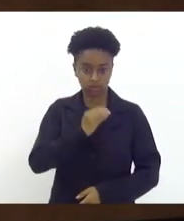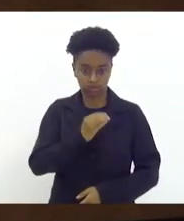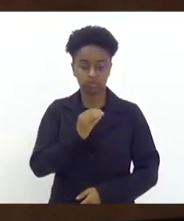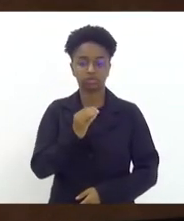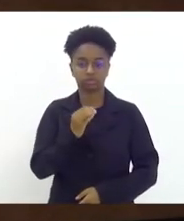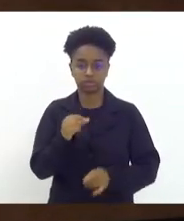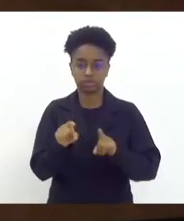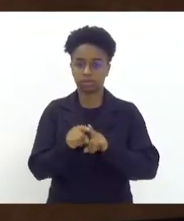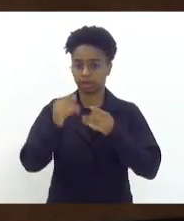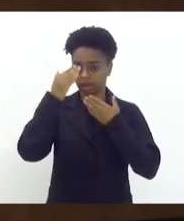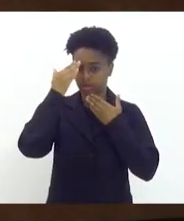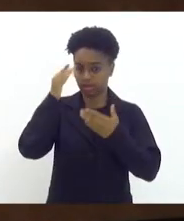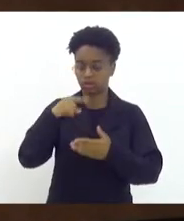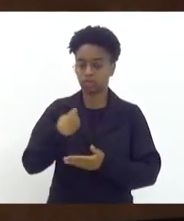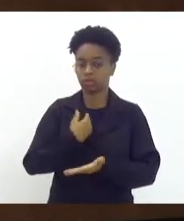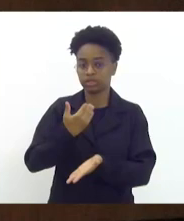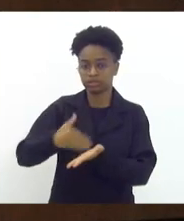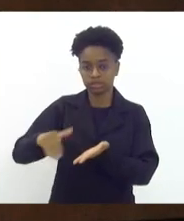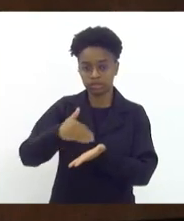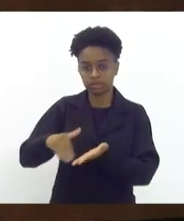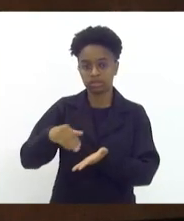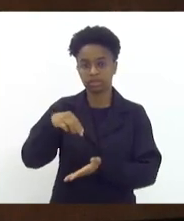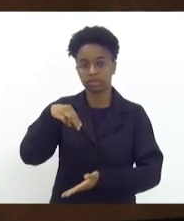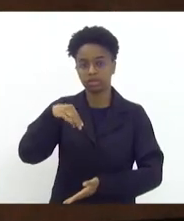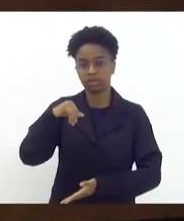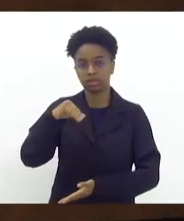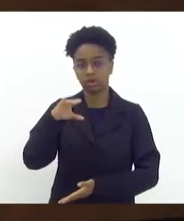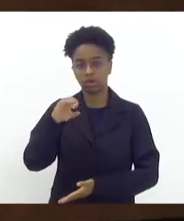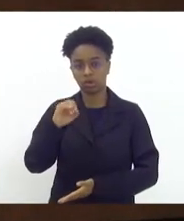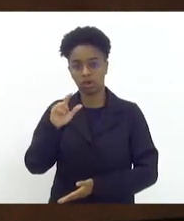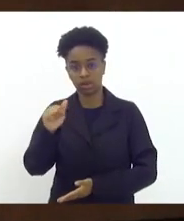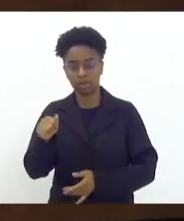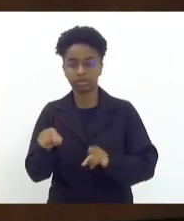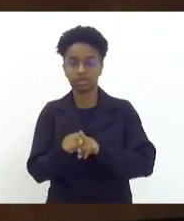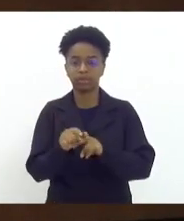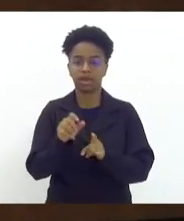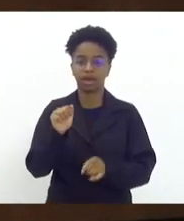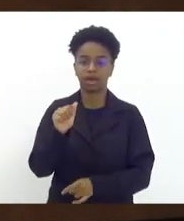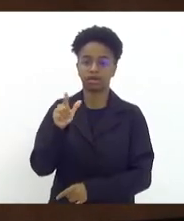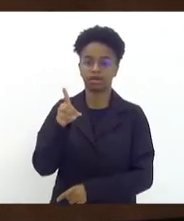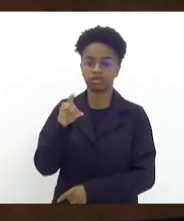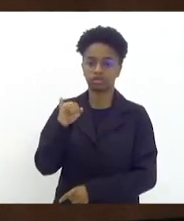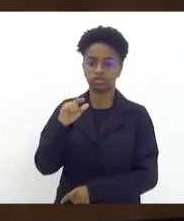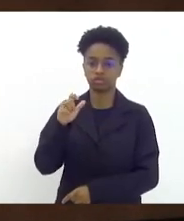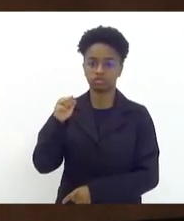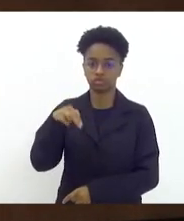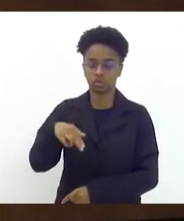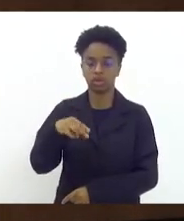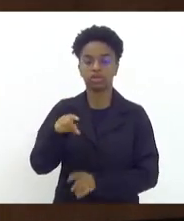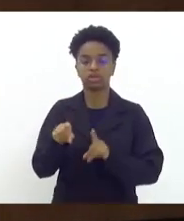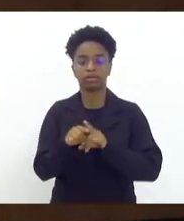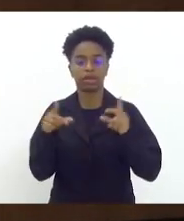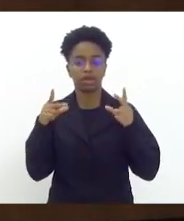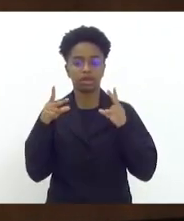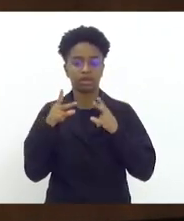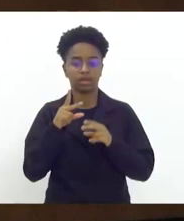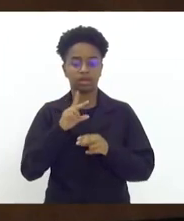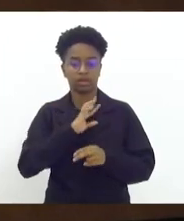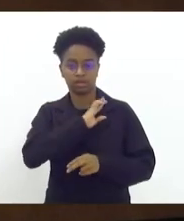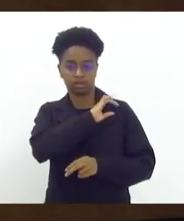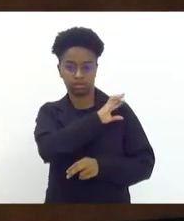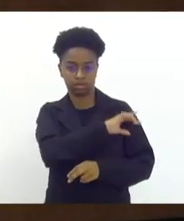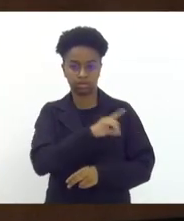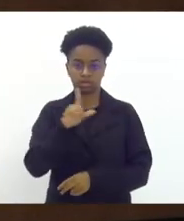Quero agradecer o nosso secretário Nicola ao Adilson O coronel Leandro e o Coronel